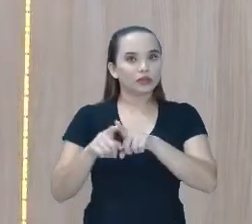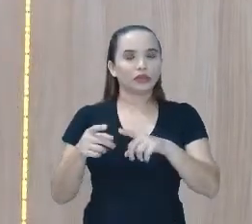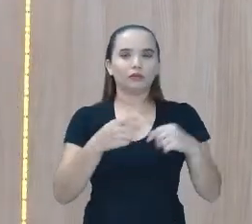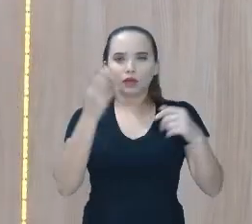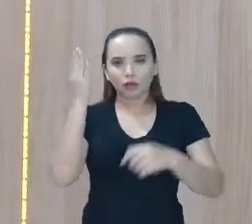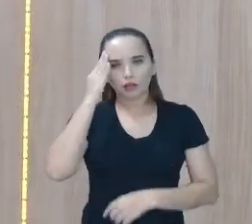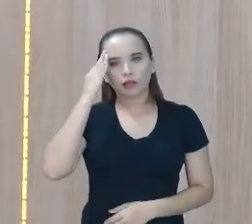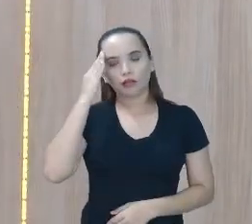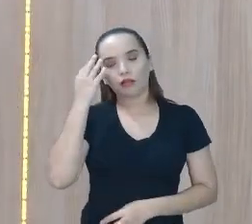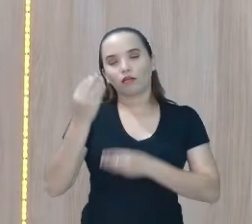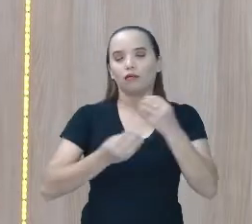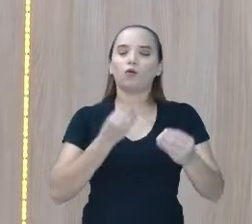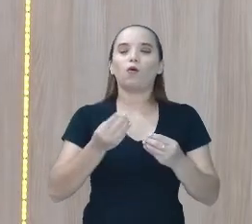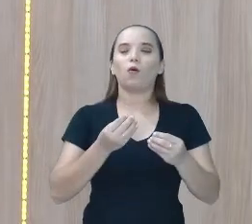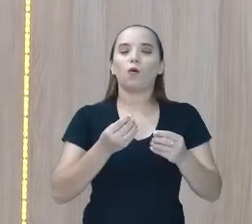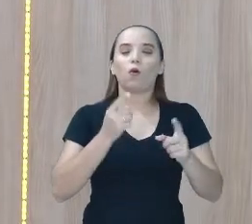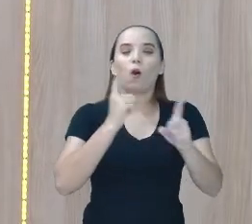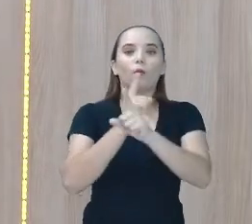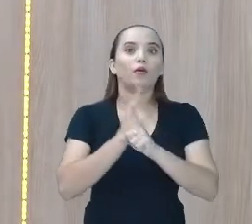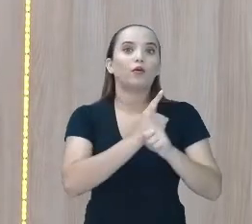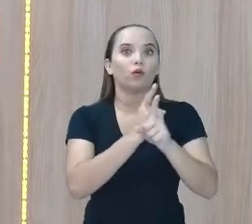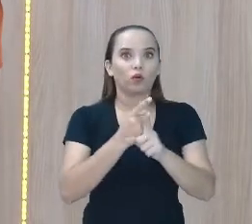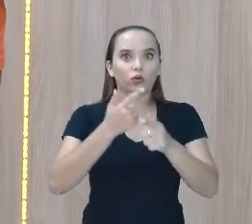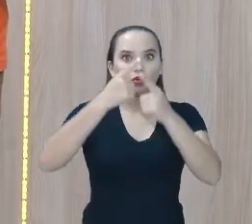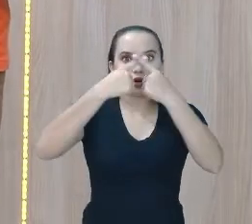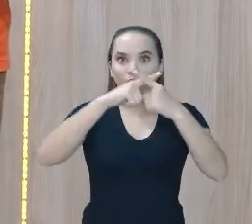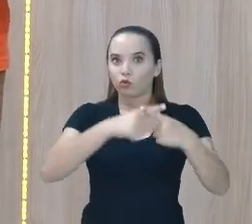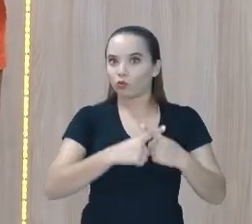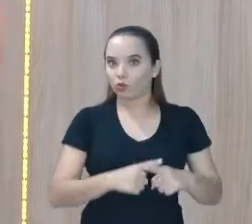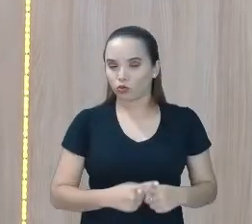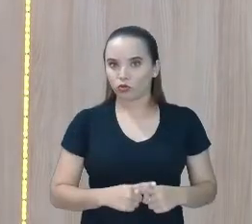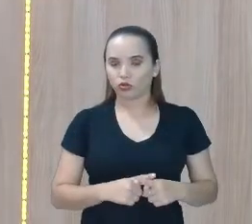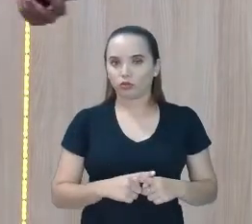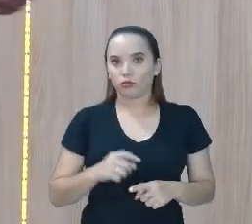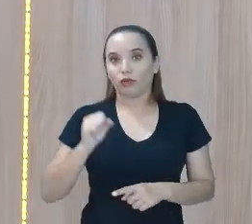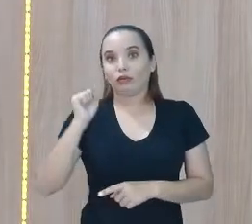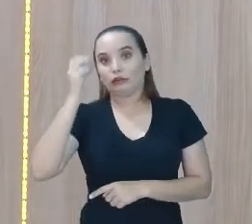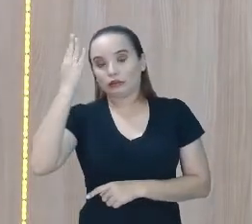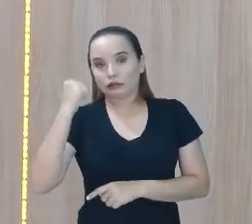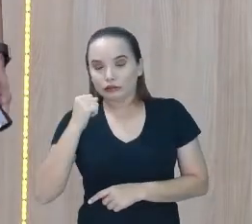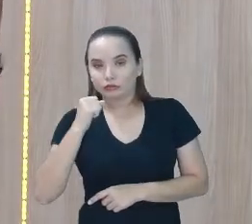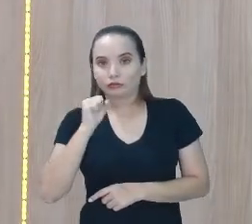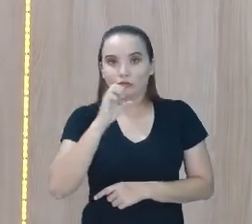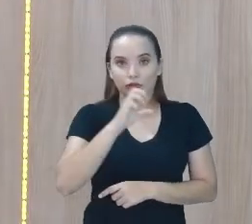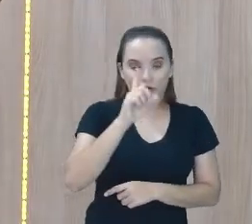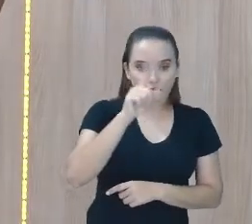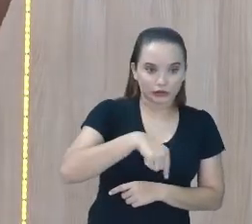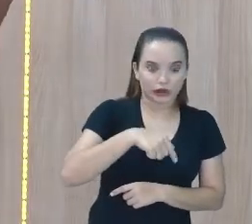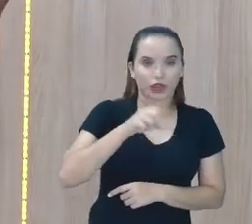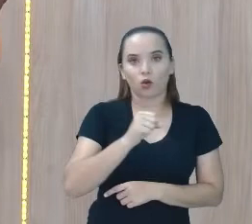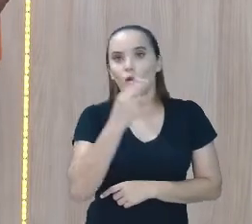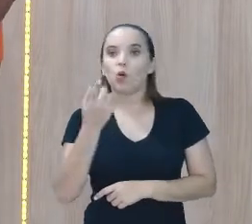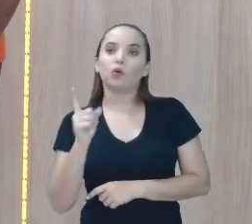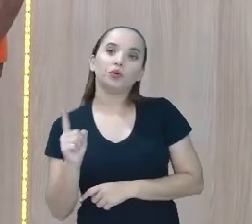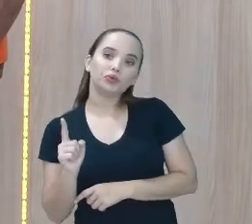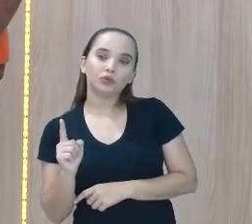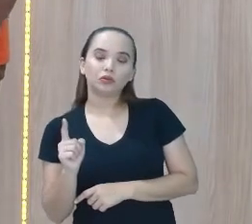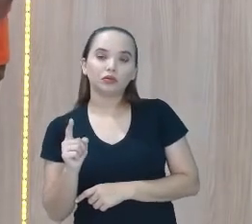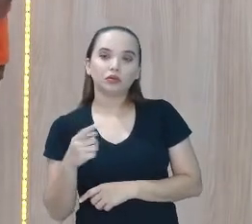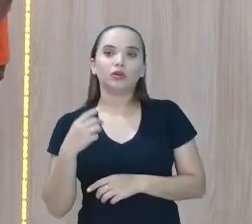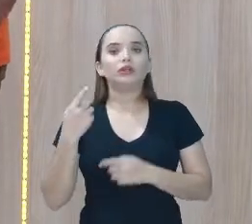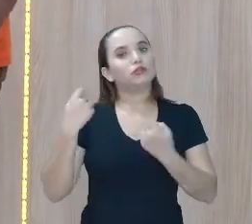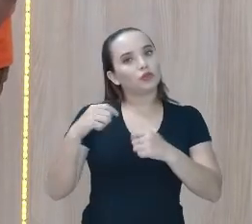também como é que a gente faz para encontrar esses múltiplos, para saber se um número ele é múltiplo do outro, basta a gente efetuar